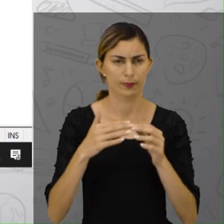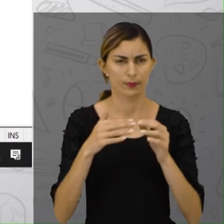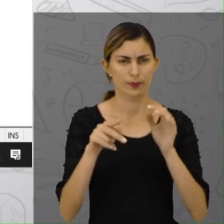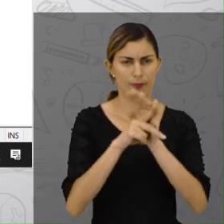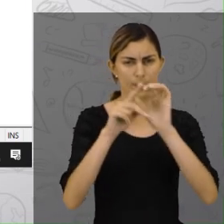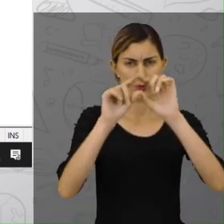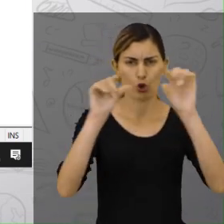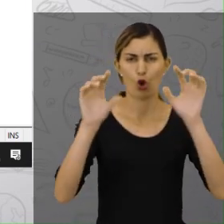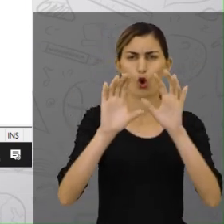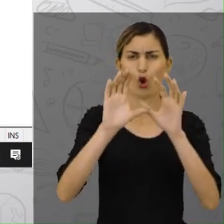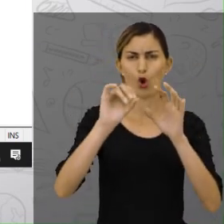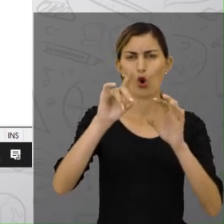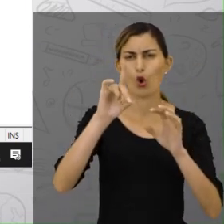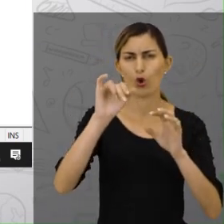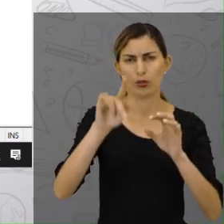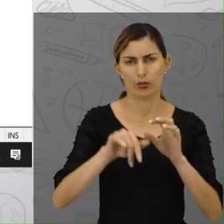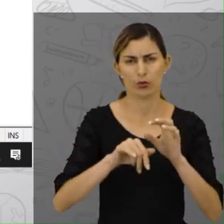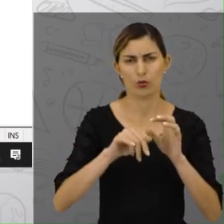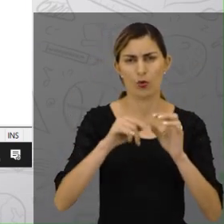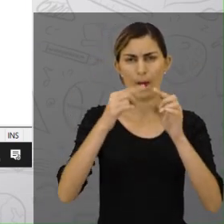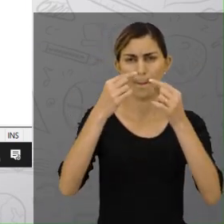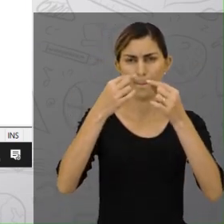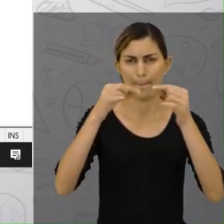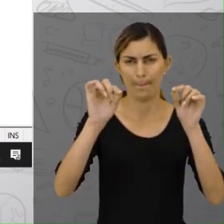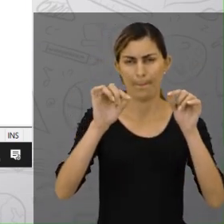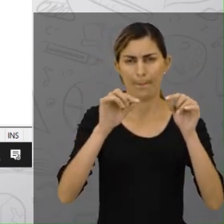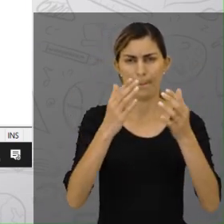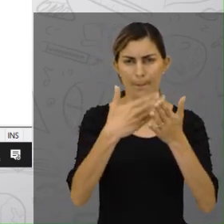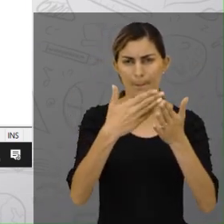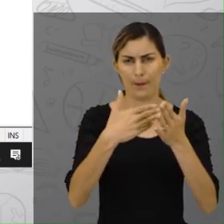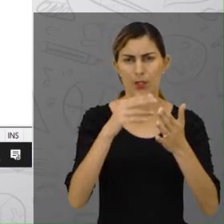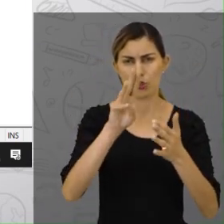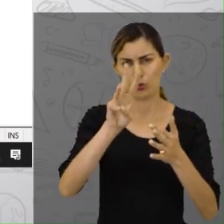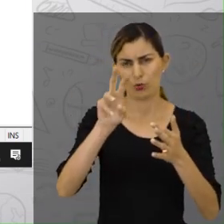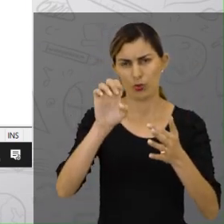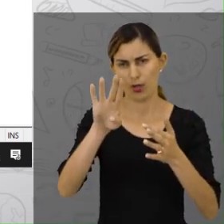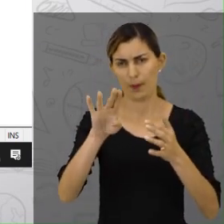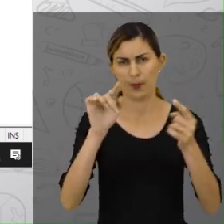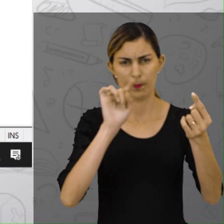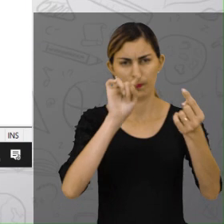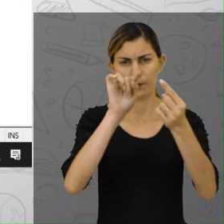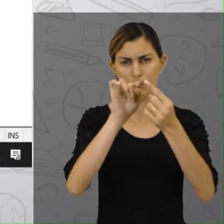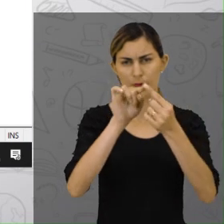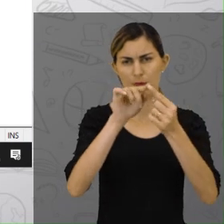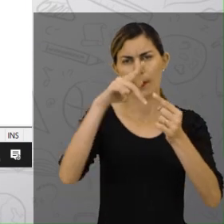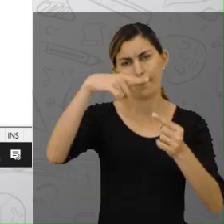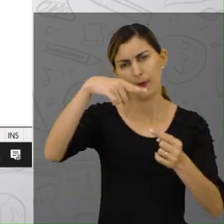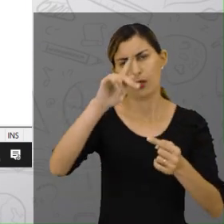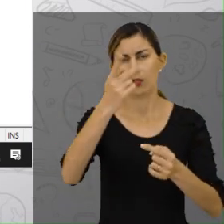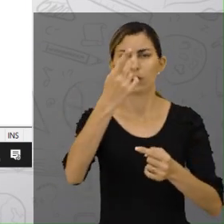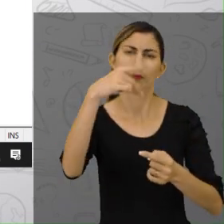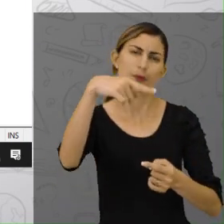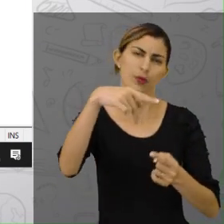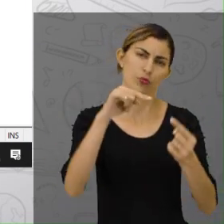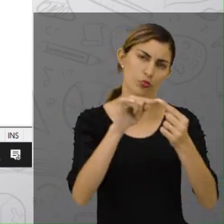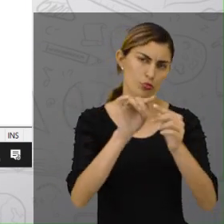a parte do código da página web que se refere somente ao